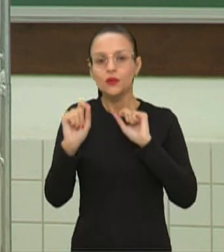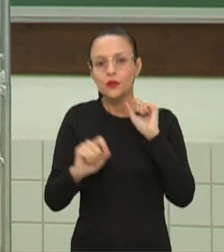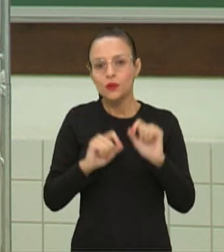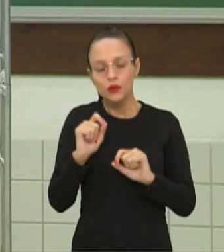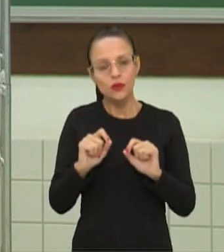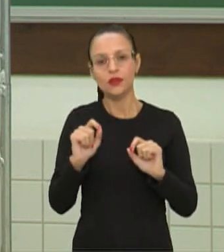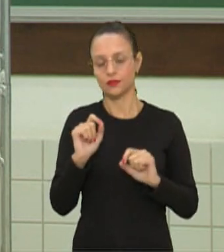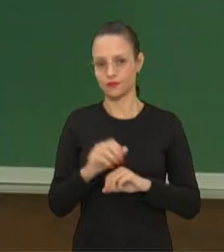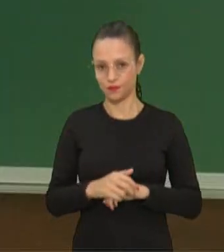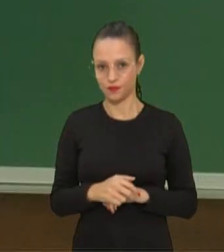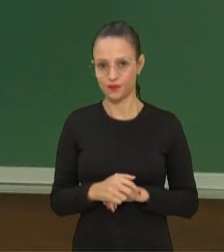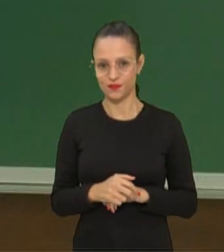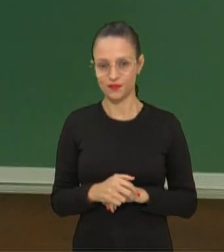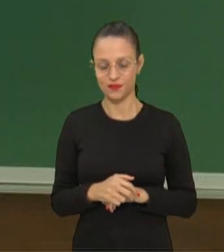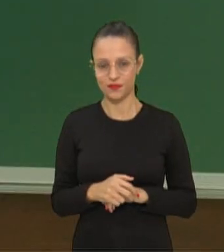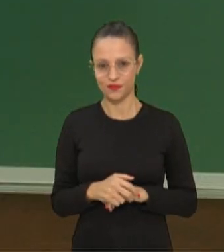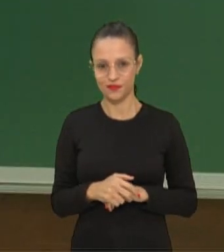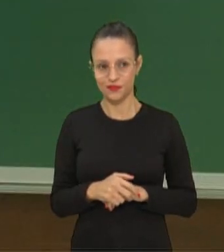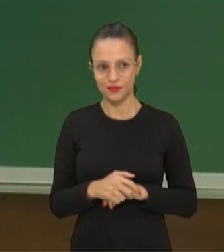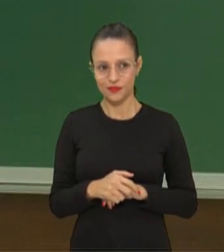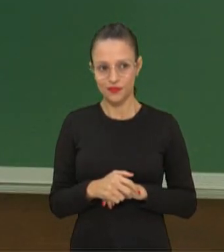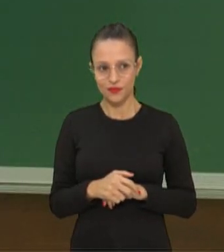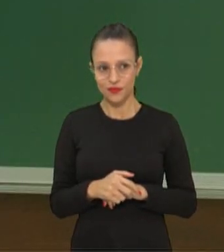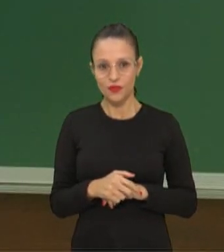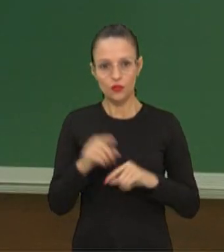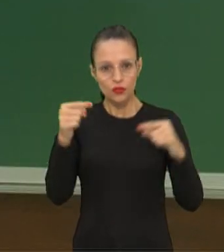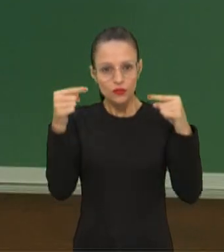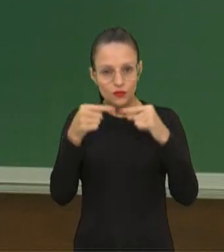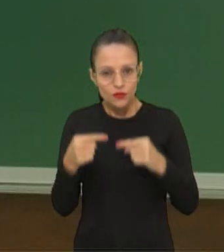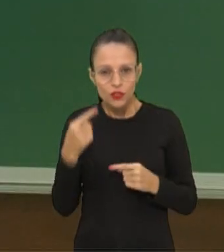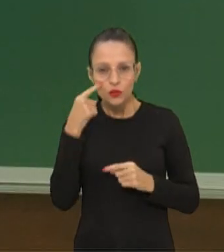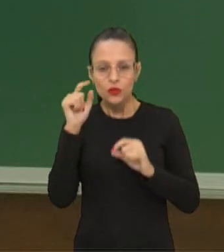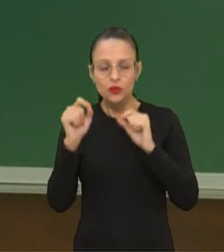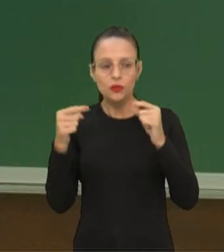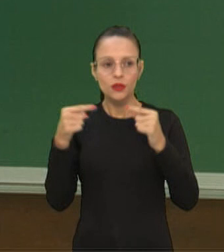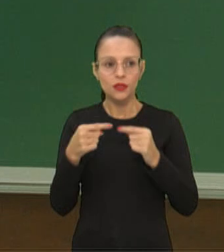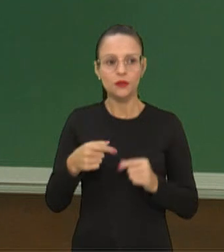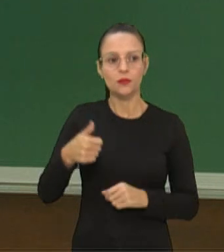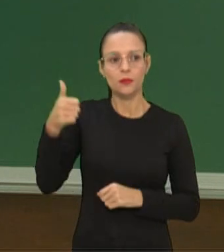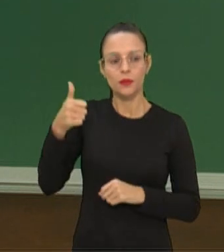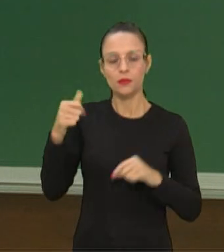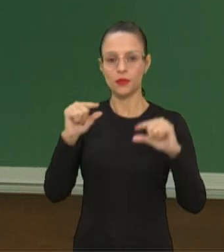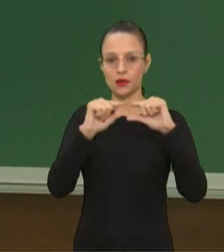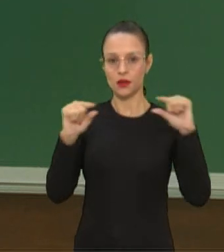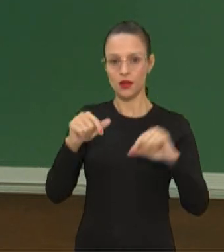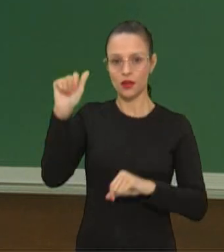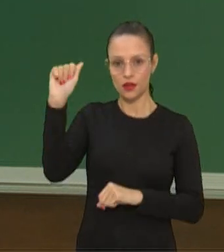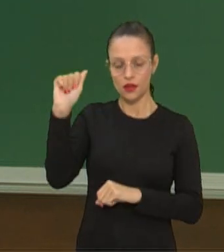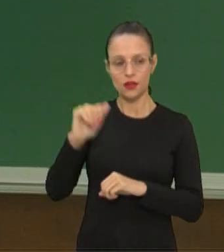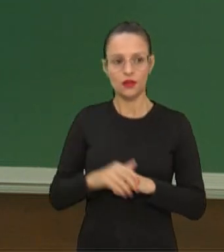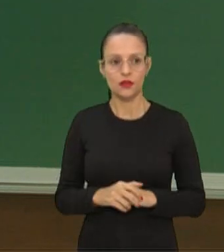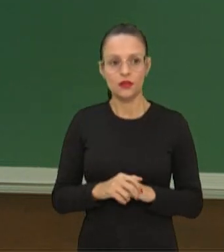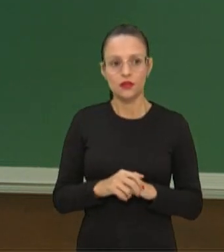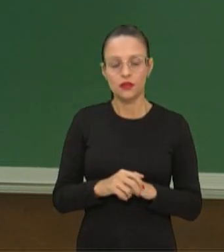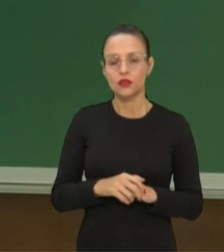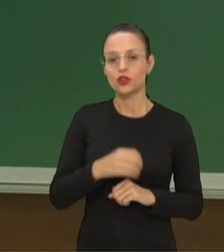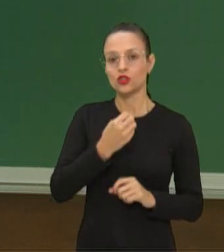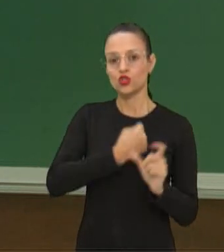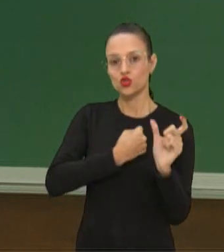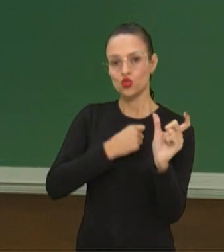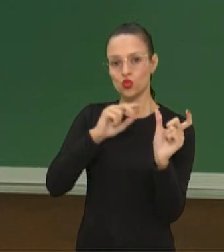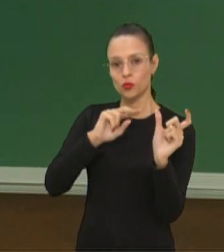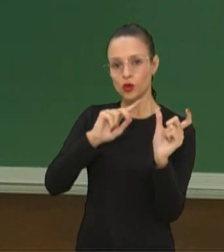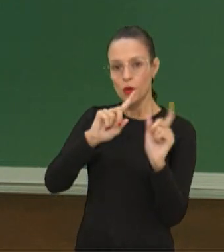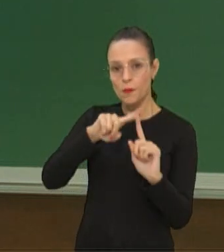esse quiz pede o seguinte, dá uma olhada. Faça a correspondência entre as colunas. A primeira coluna eu tenho assim, a letra A soma entre um número